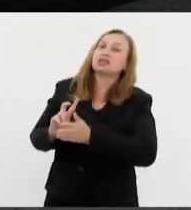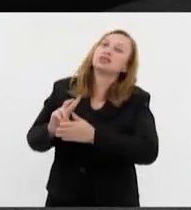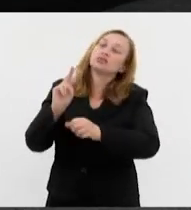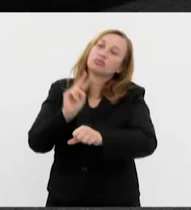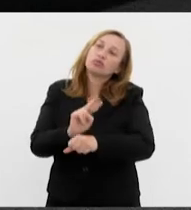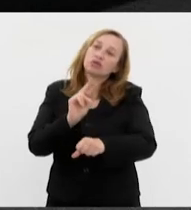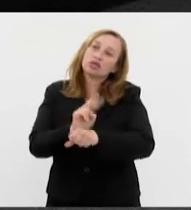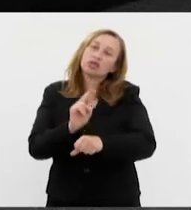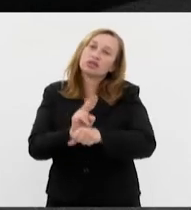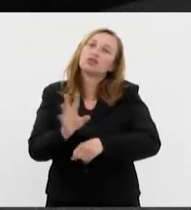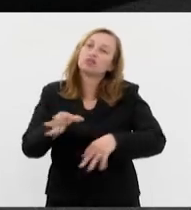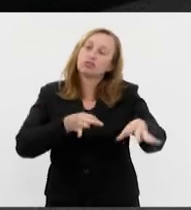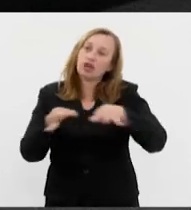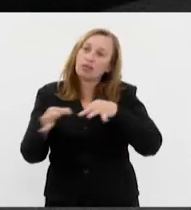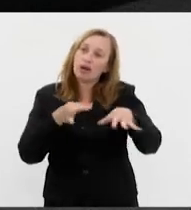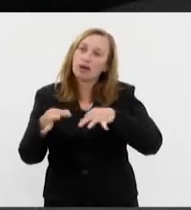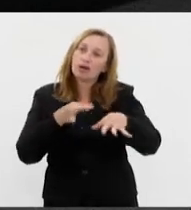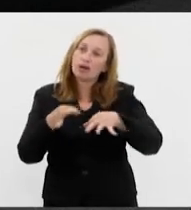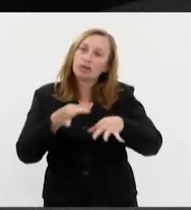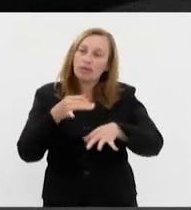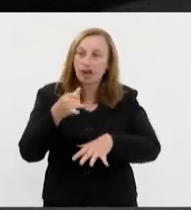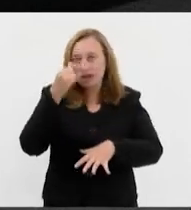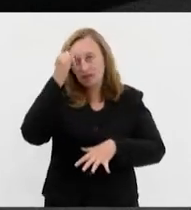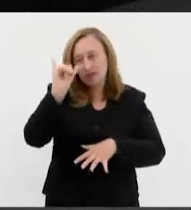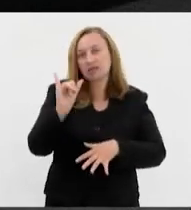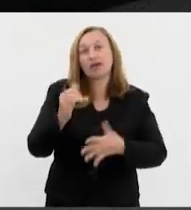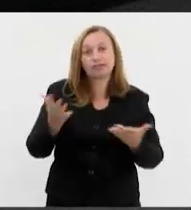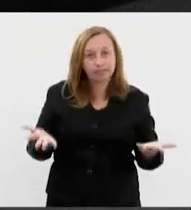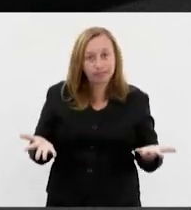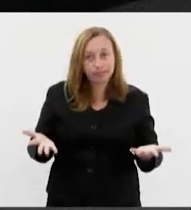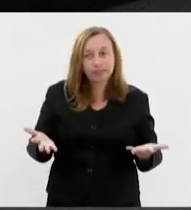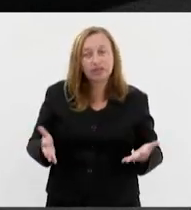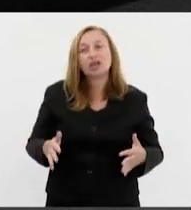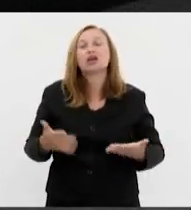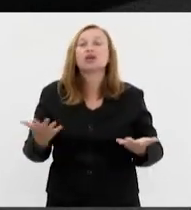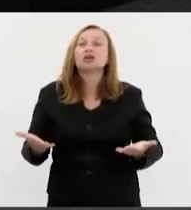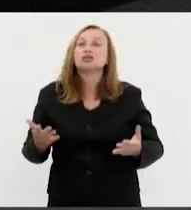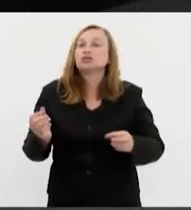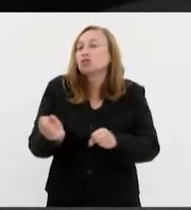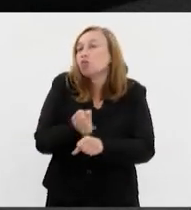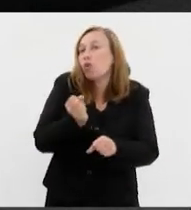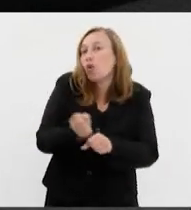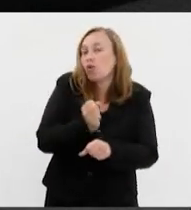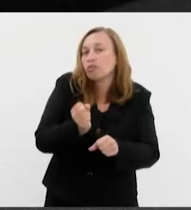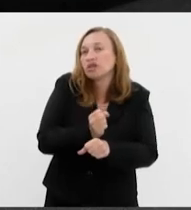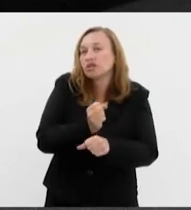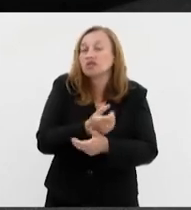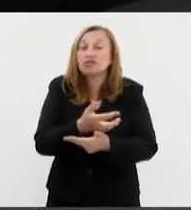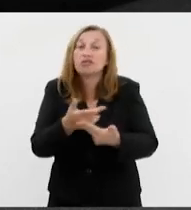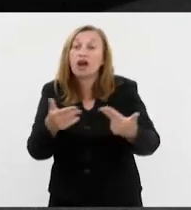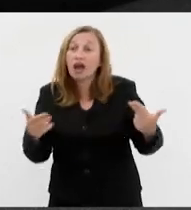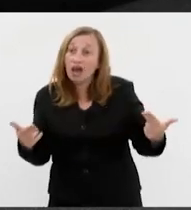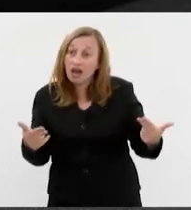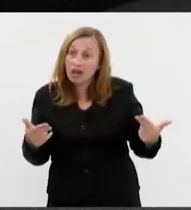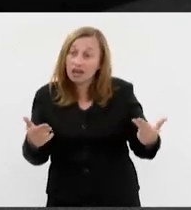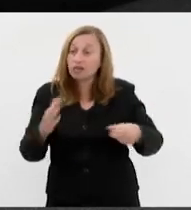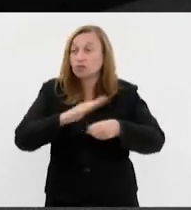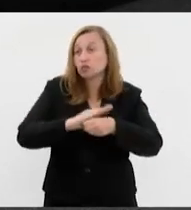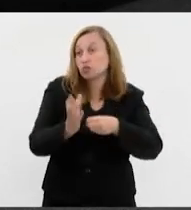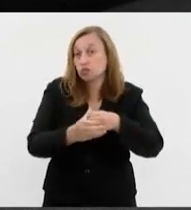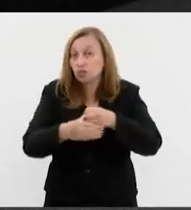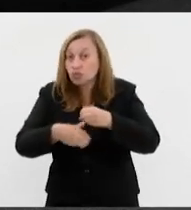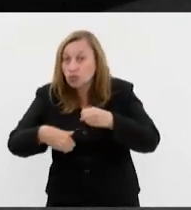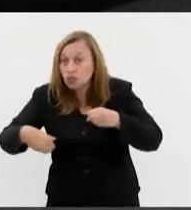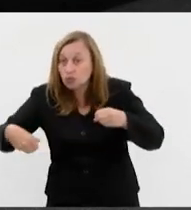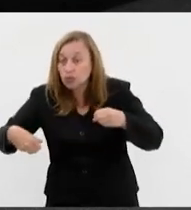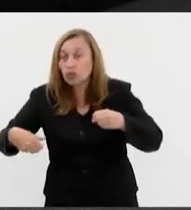garantisse a essas pessoas maior segurança no momento? E aí são obras de contenção, são obras de saneamento